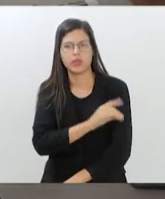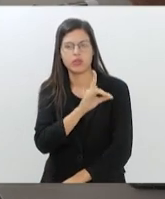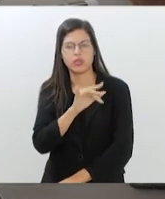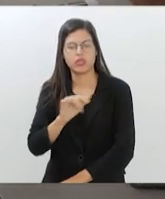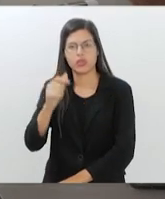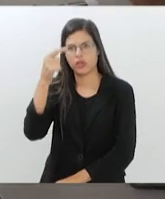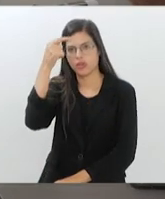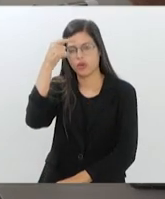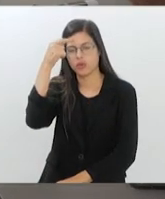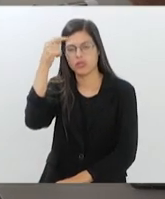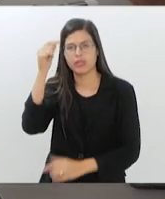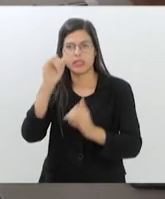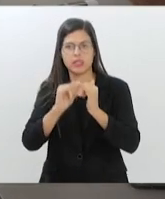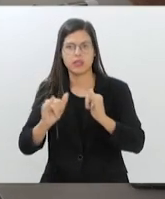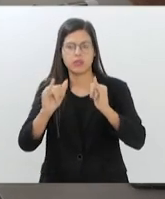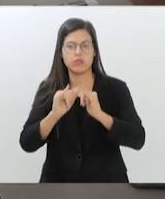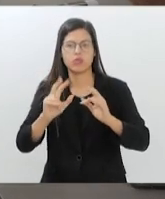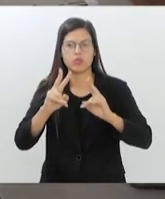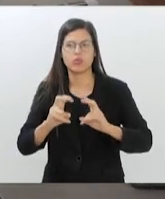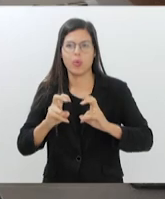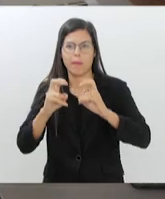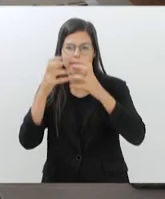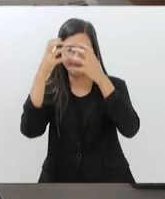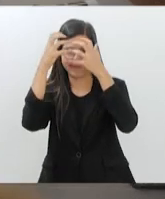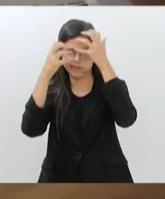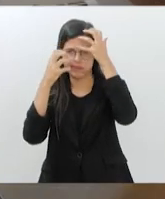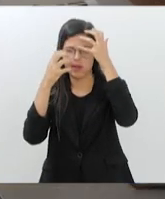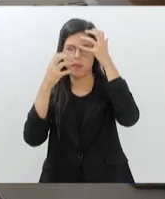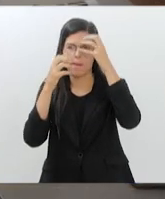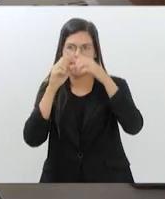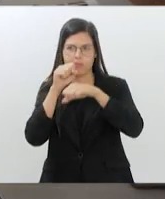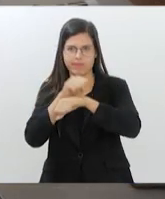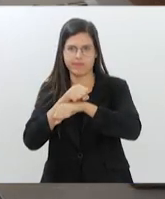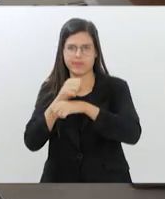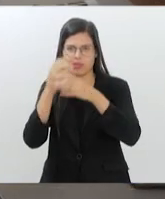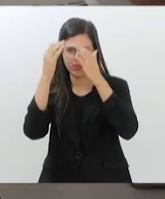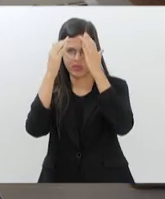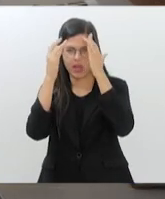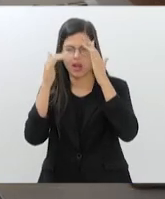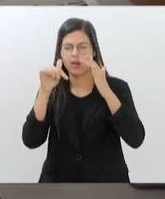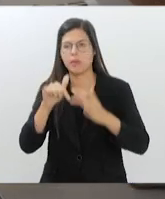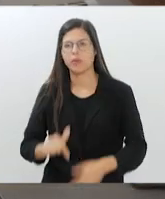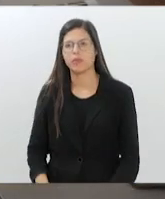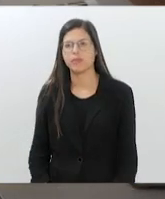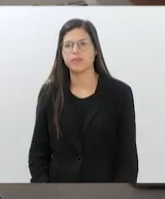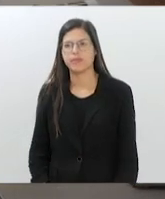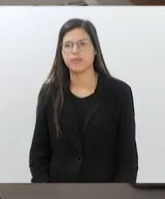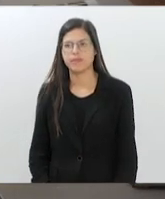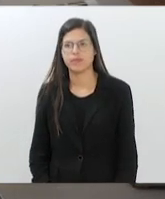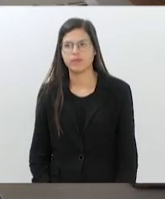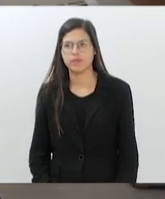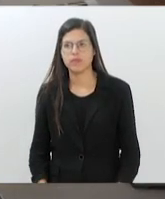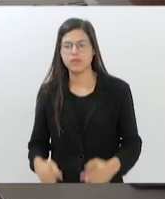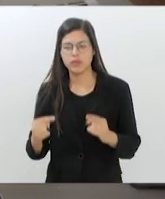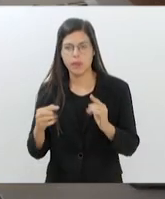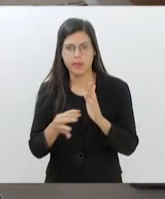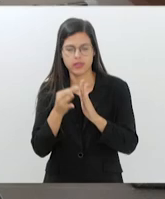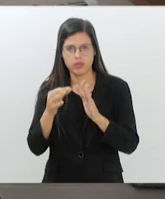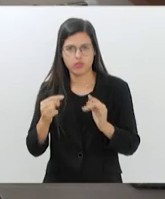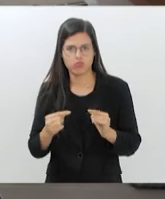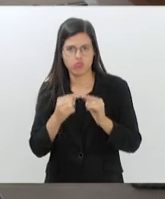conscientização sobre a paralisia cerebral meu parecer é pela juridicidade com emenda para